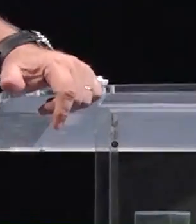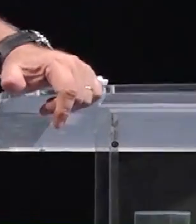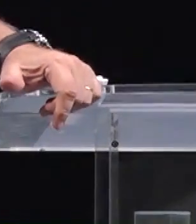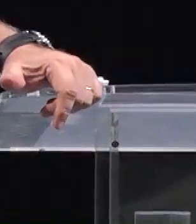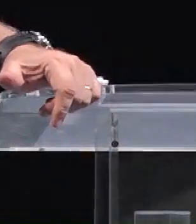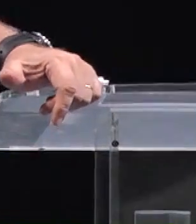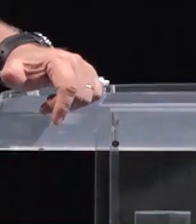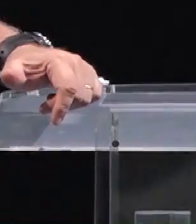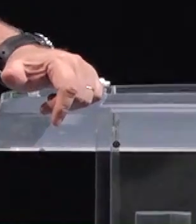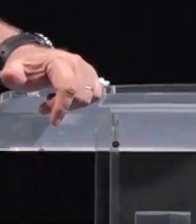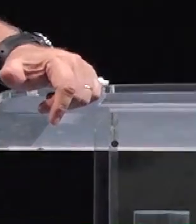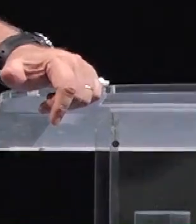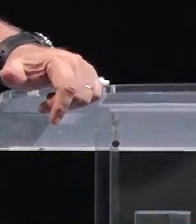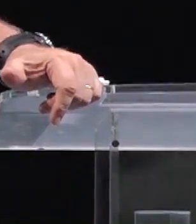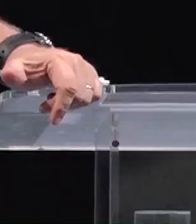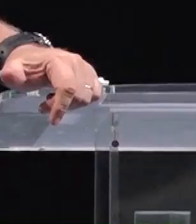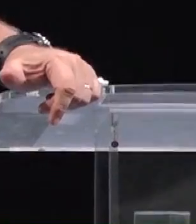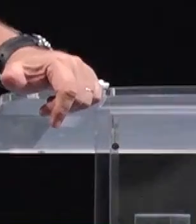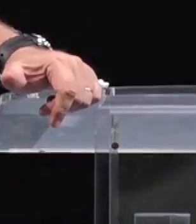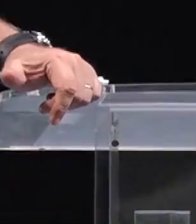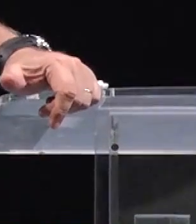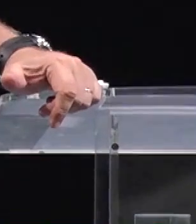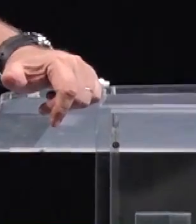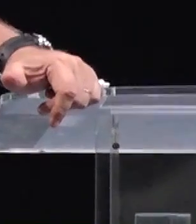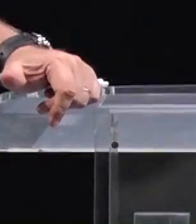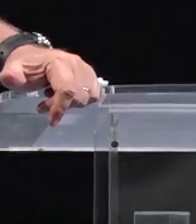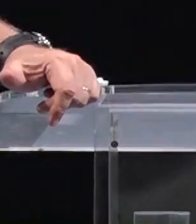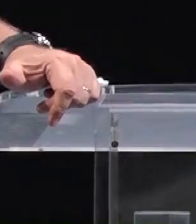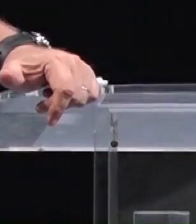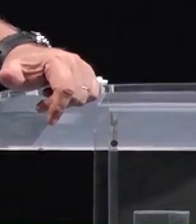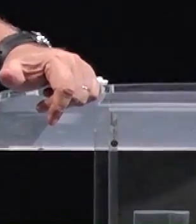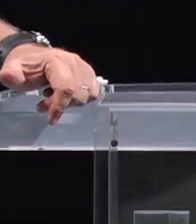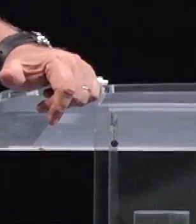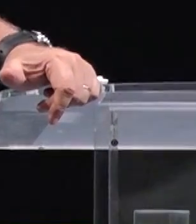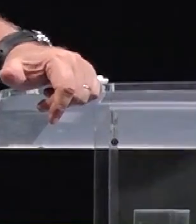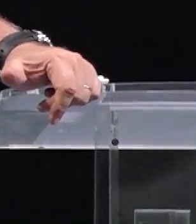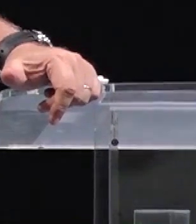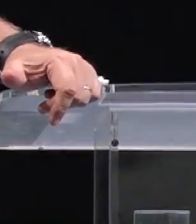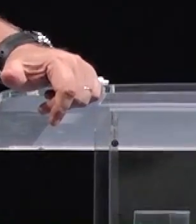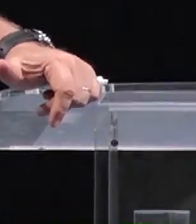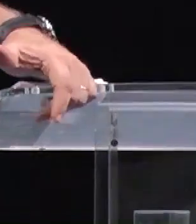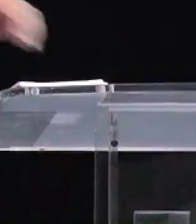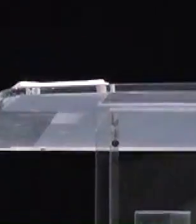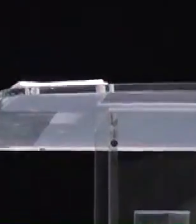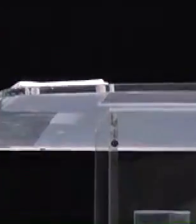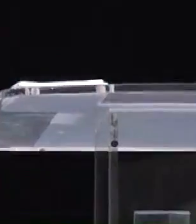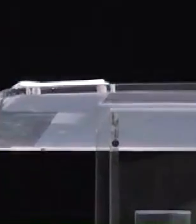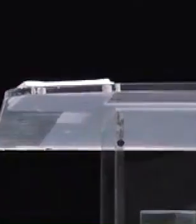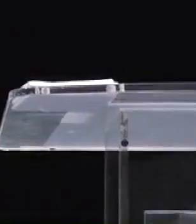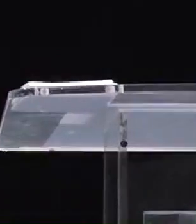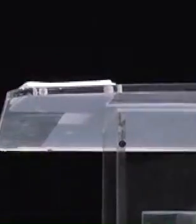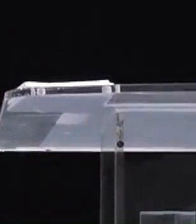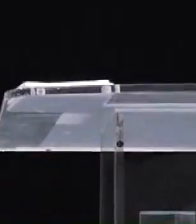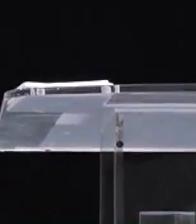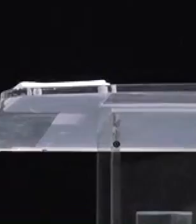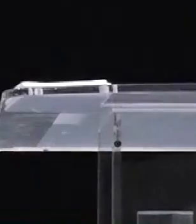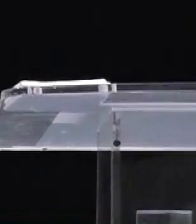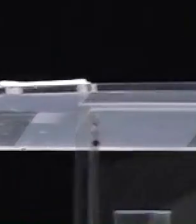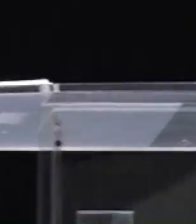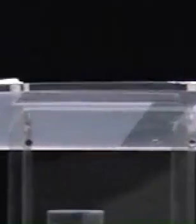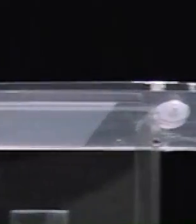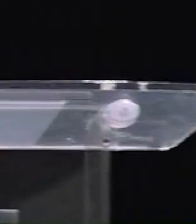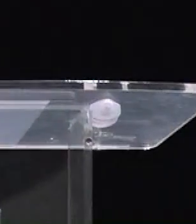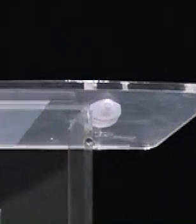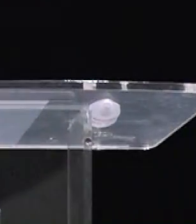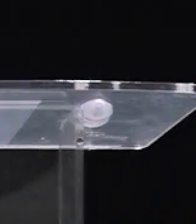não confiar no perfeito amor de Deus. Então, já antes de começar a pregar, já quero te dizer, querido,